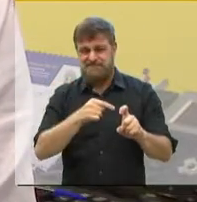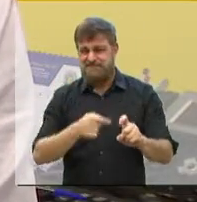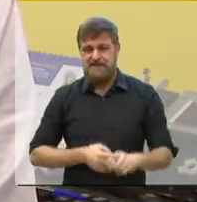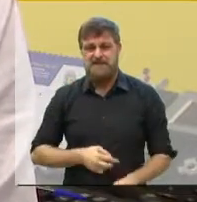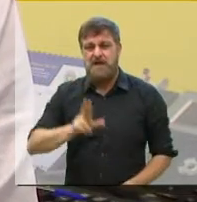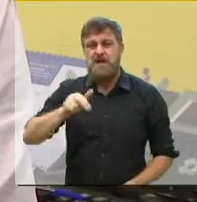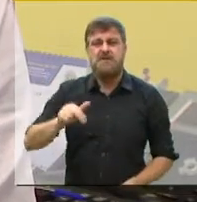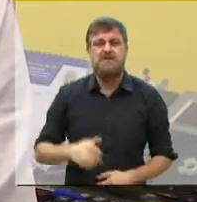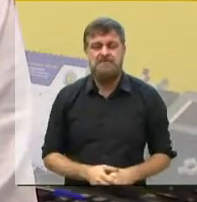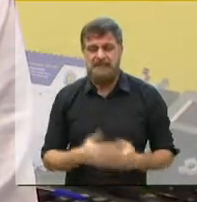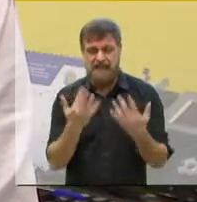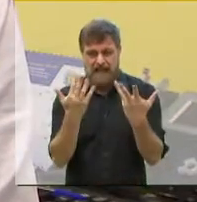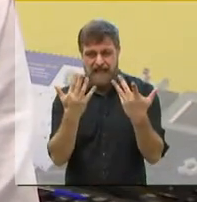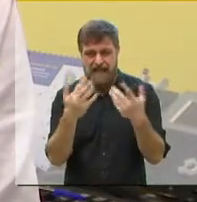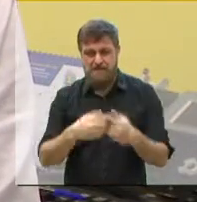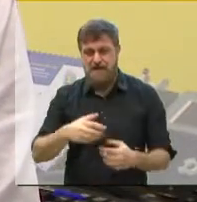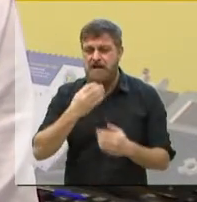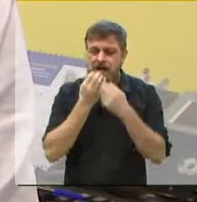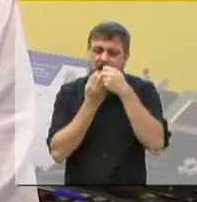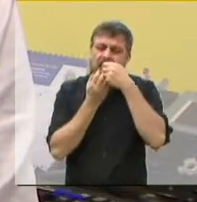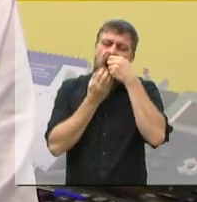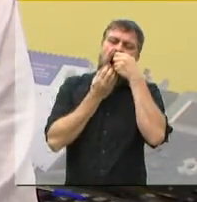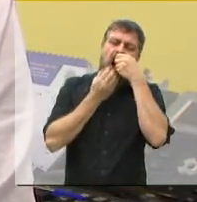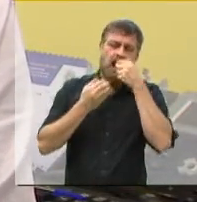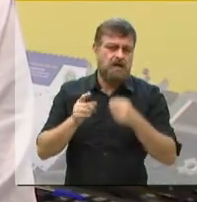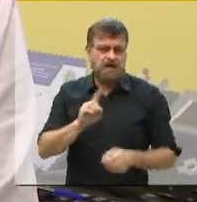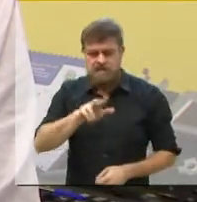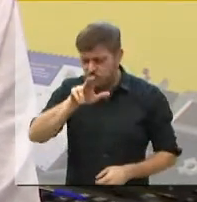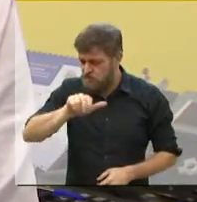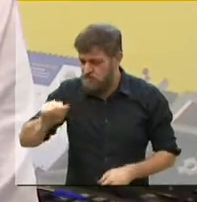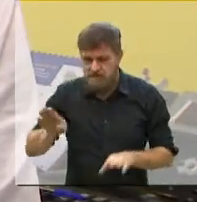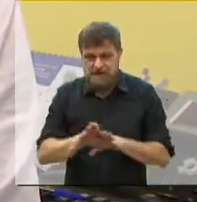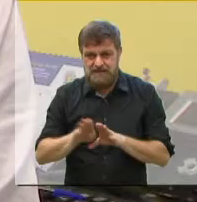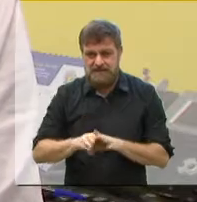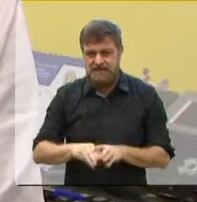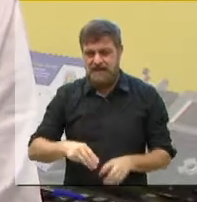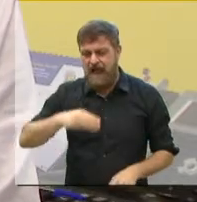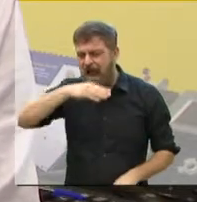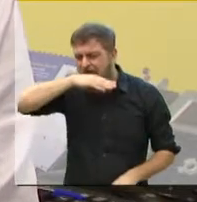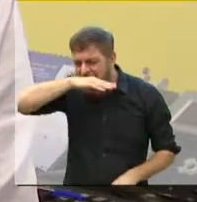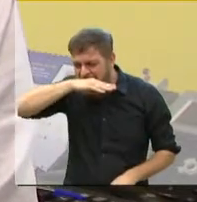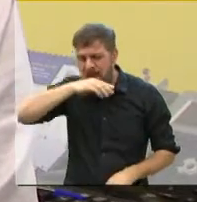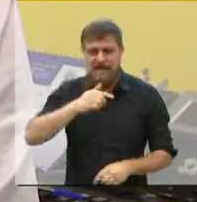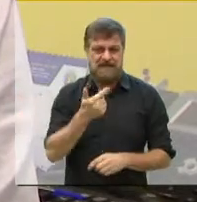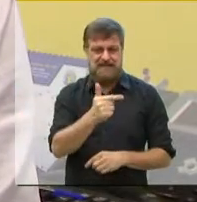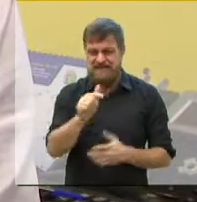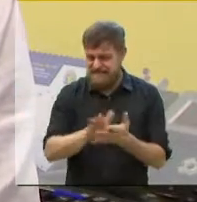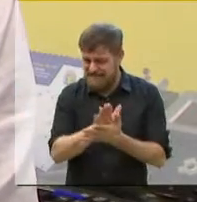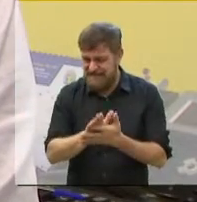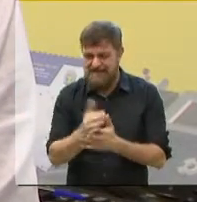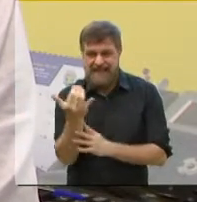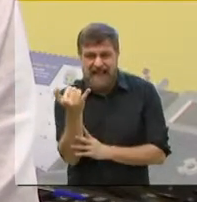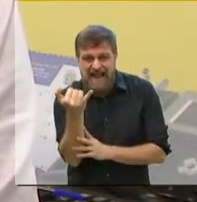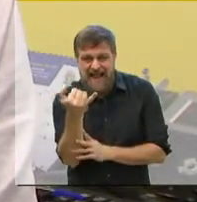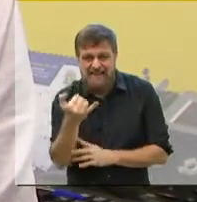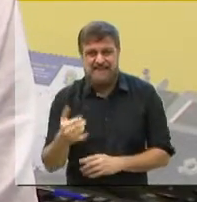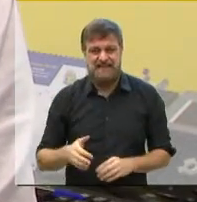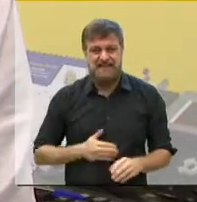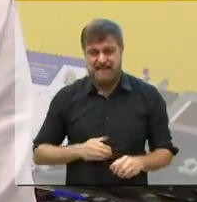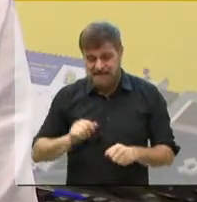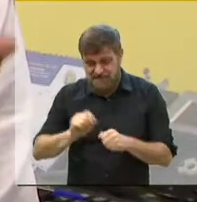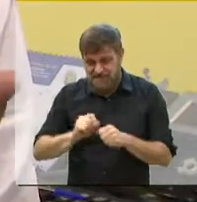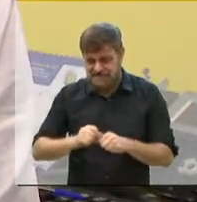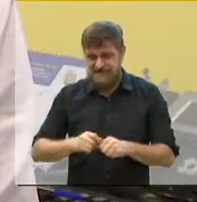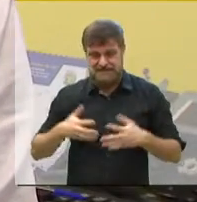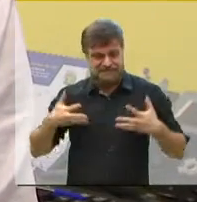jamais coloque a mão na boca de uma pessoa, jamais coloque um garfo, uma colher, uma caneta, bique, você só